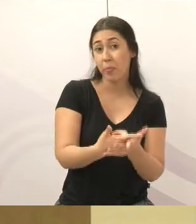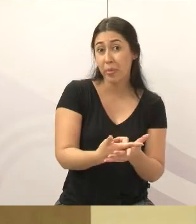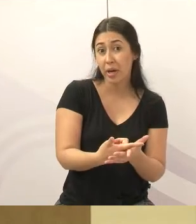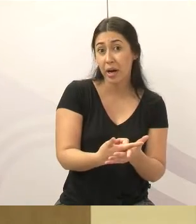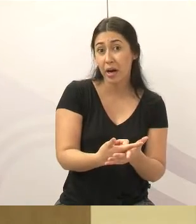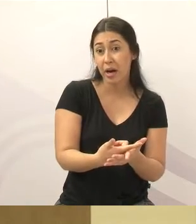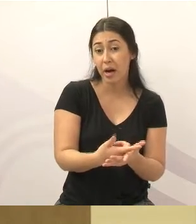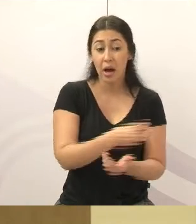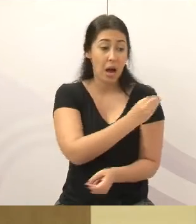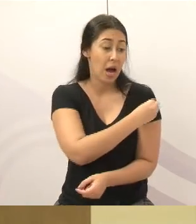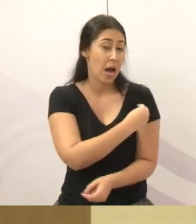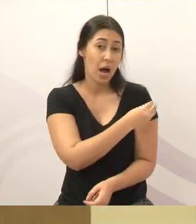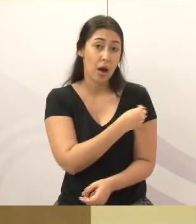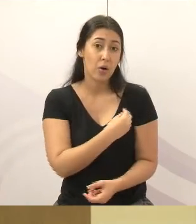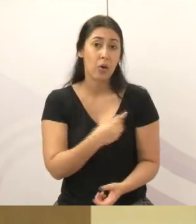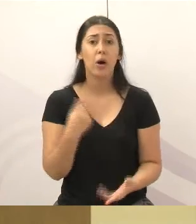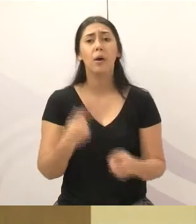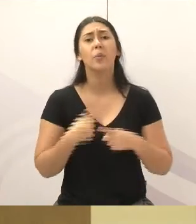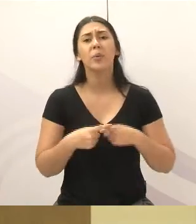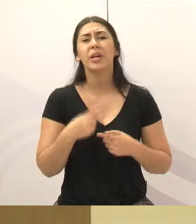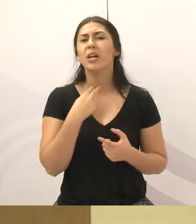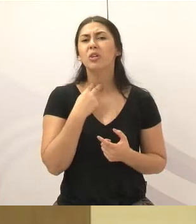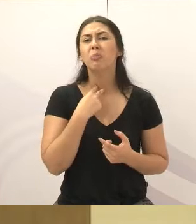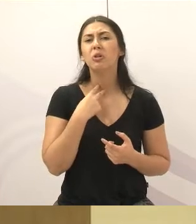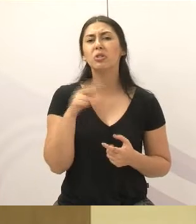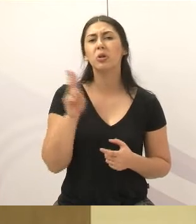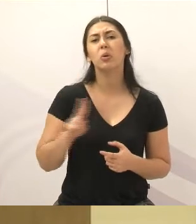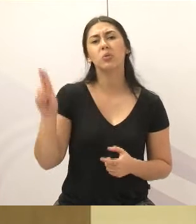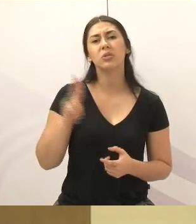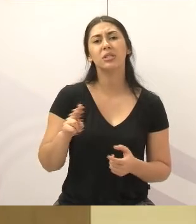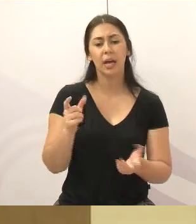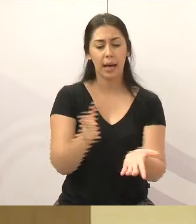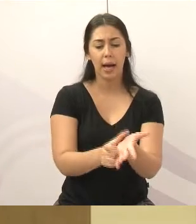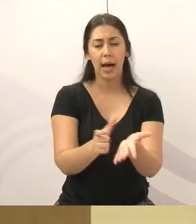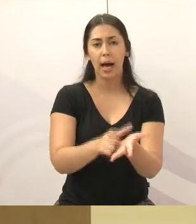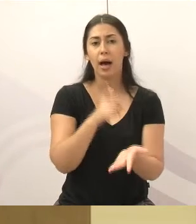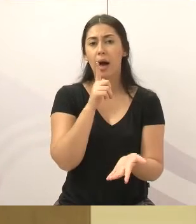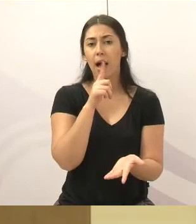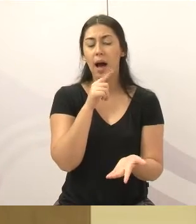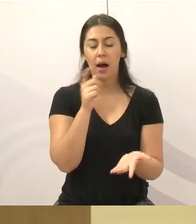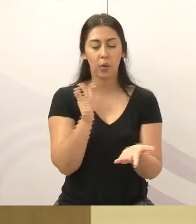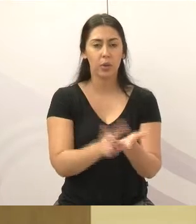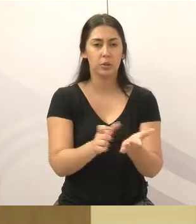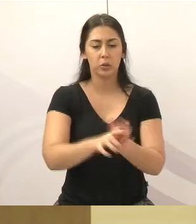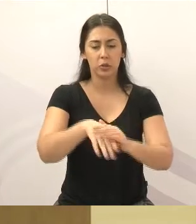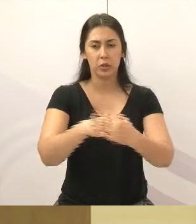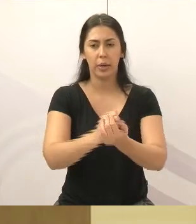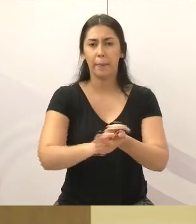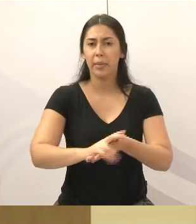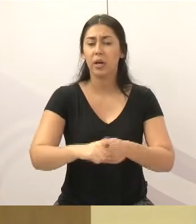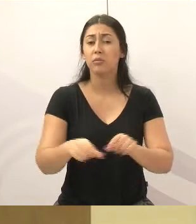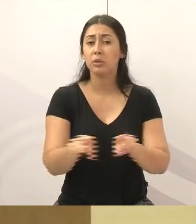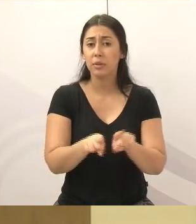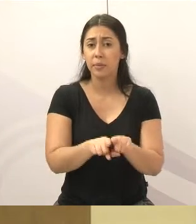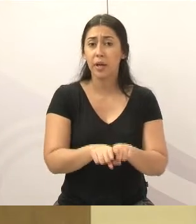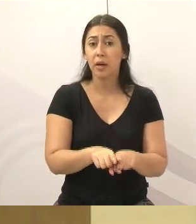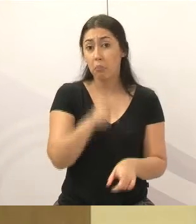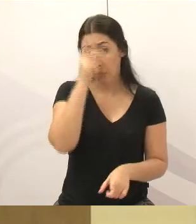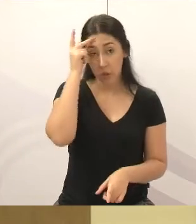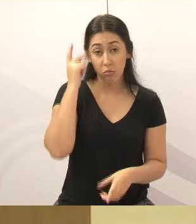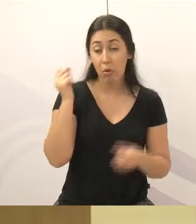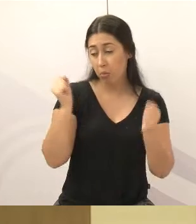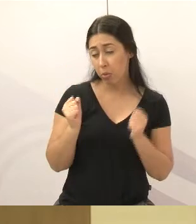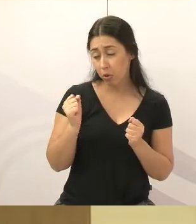projeto estabelecermos também essa possibilidade de colocarmos a água e sabão para que a pessoa possa